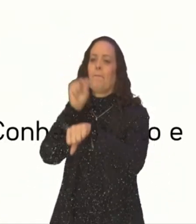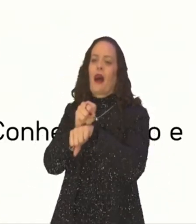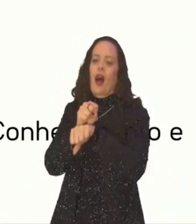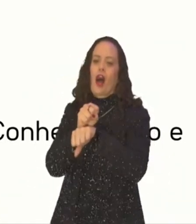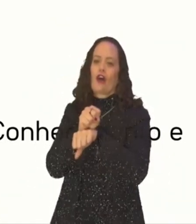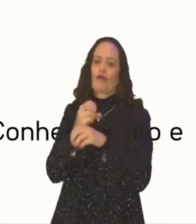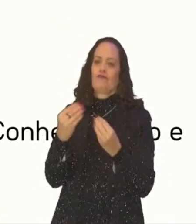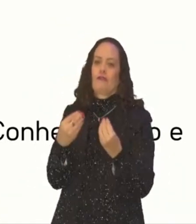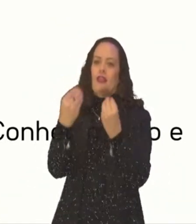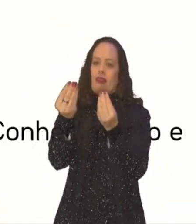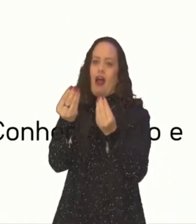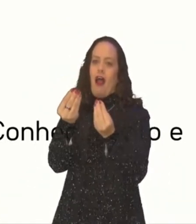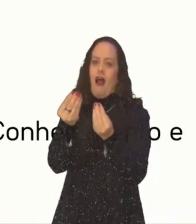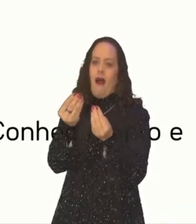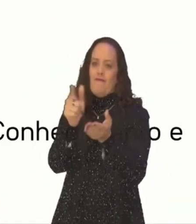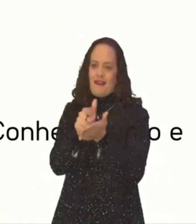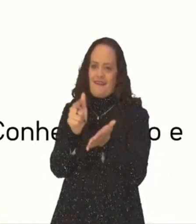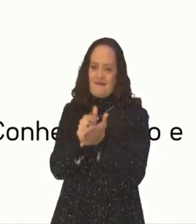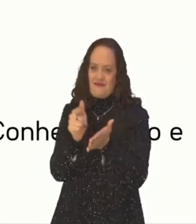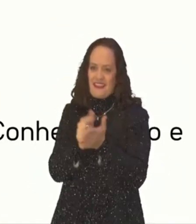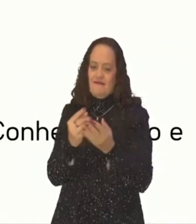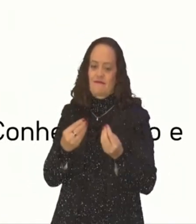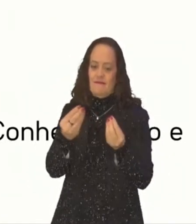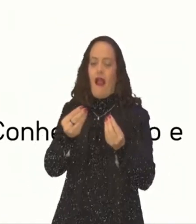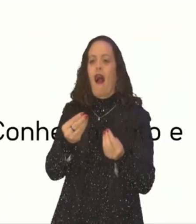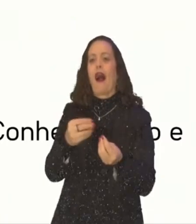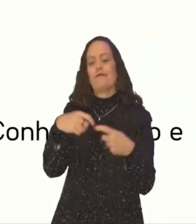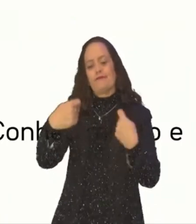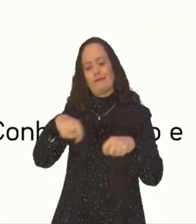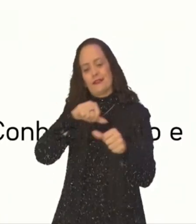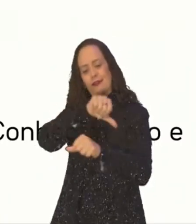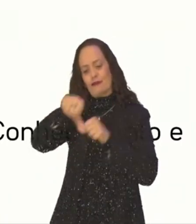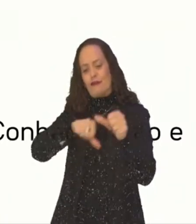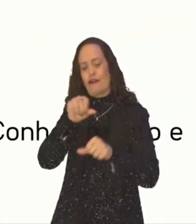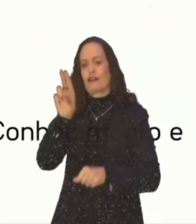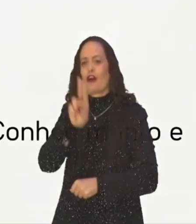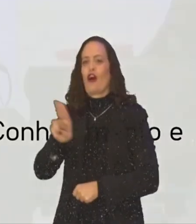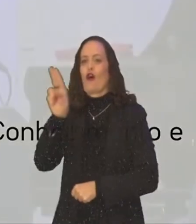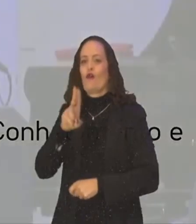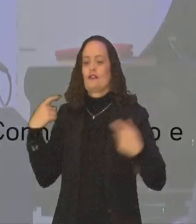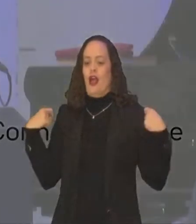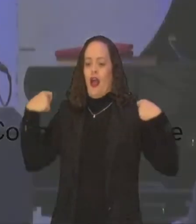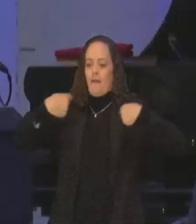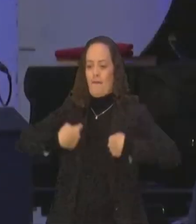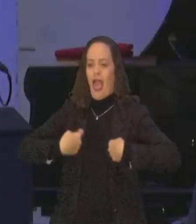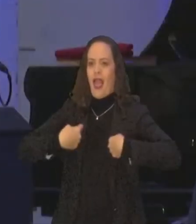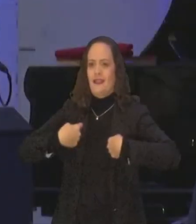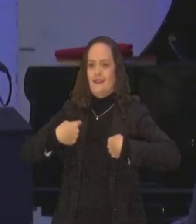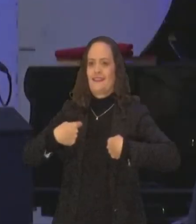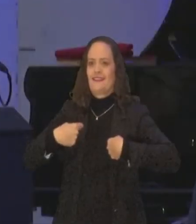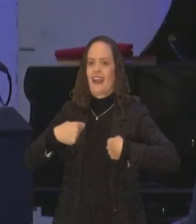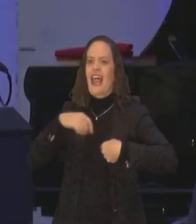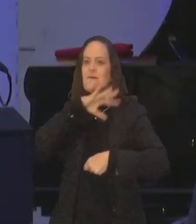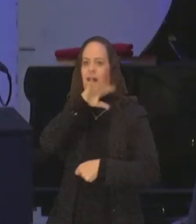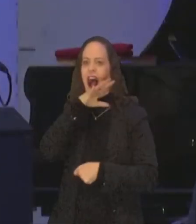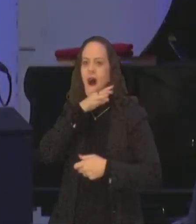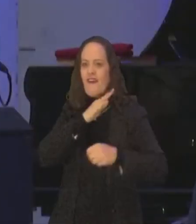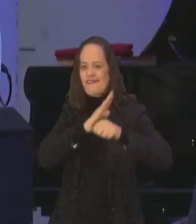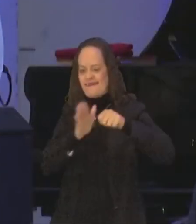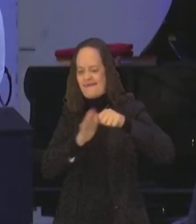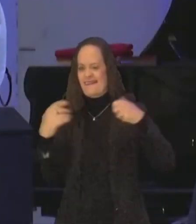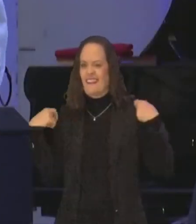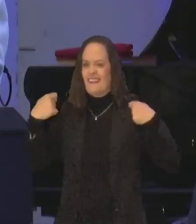papiro, então eles passaram a utilizar peles de animais, naturalmente com processos